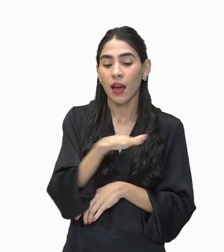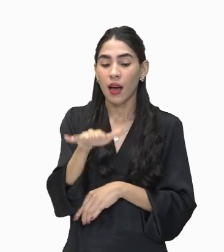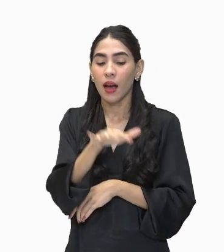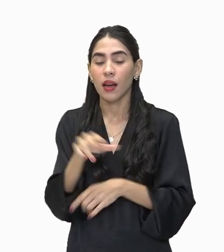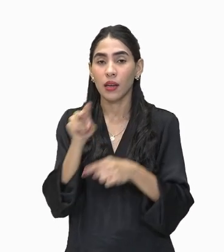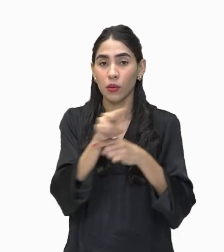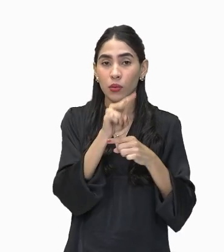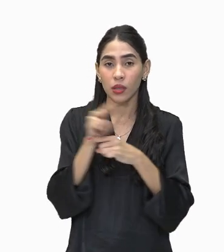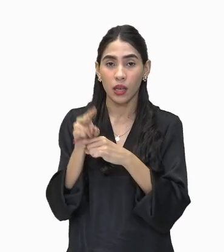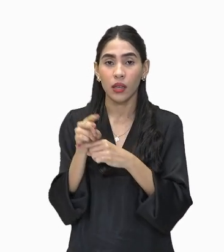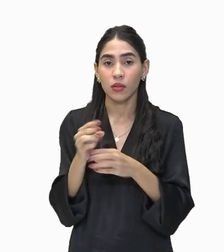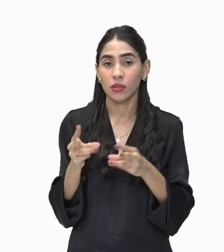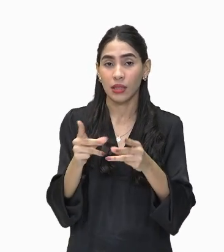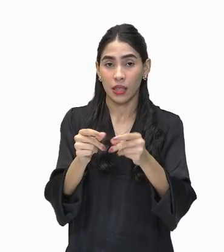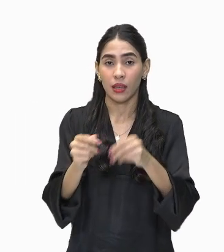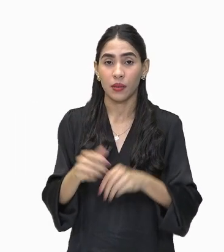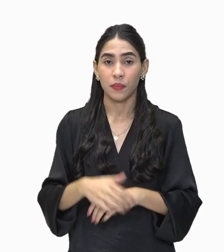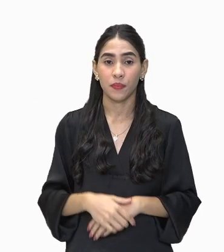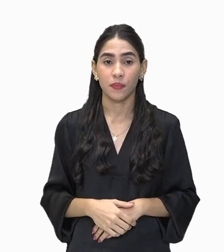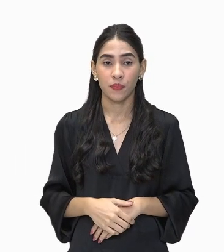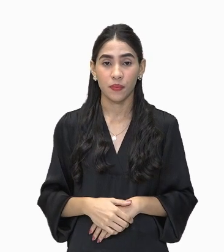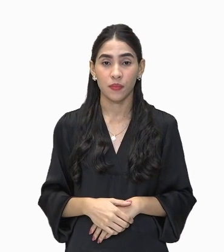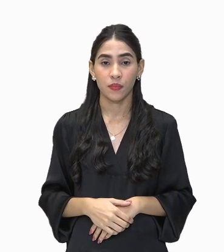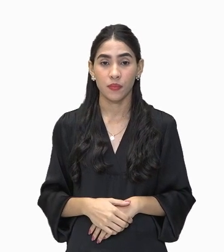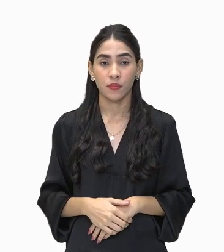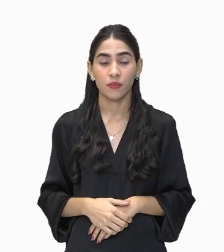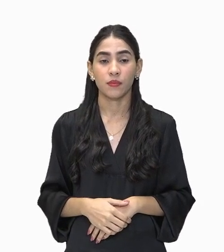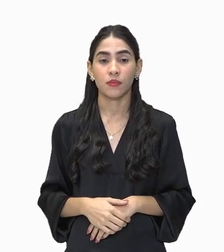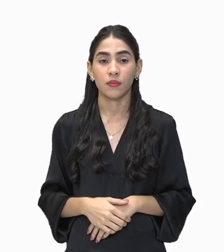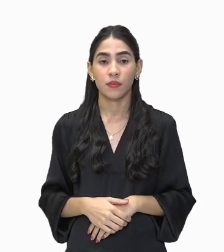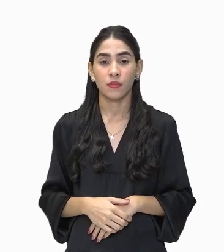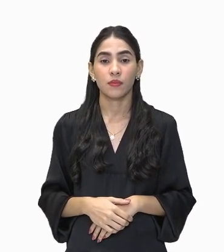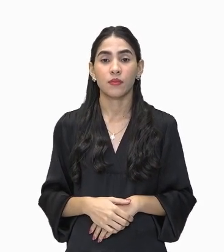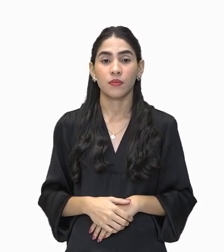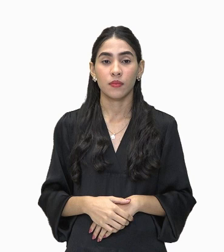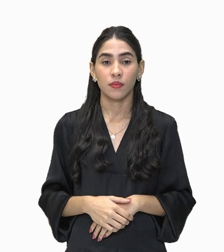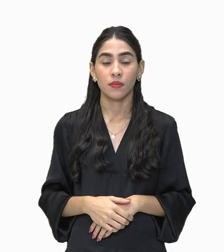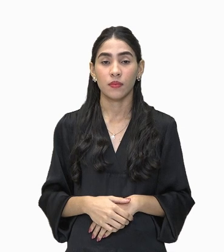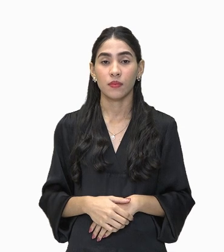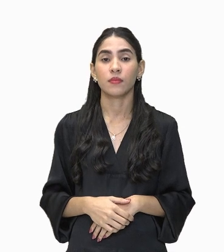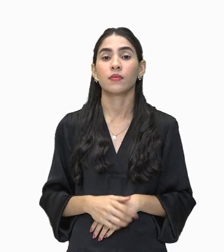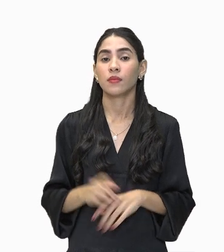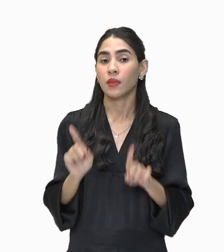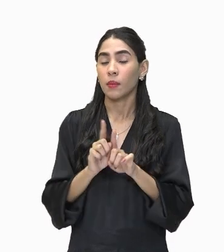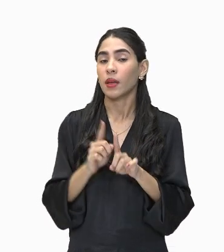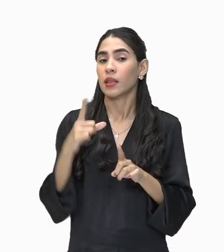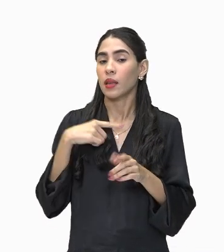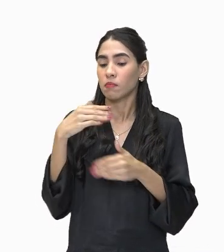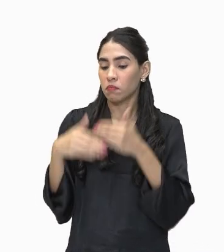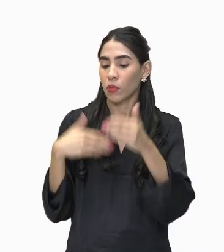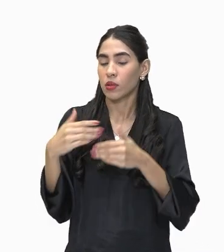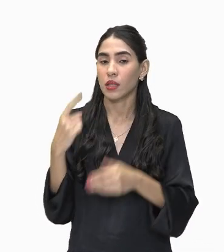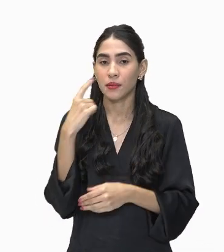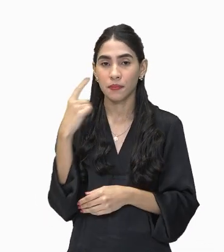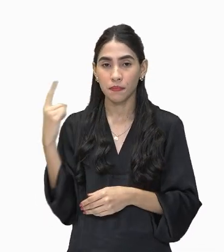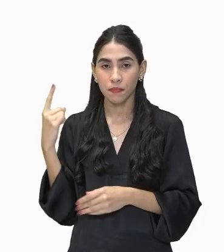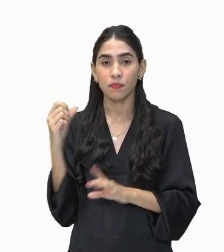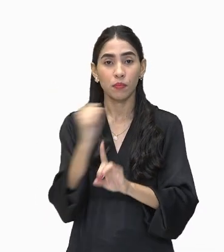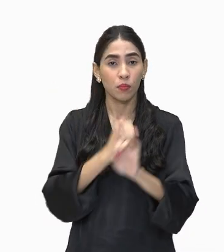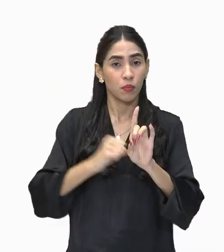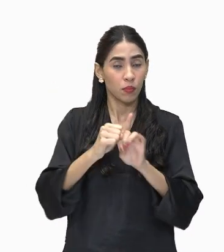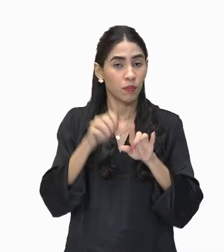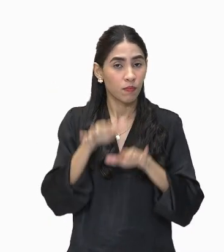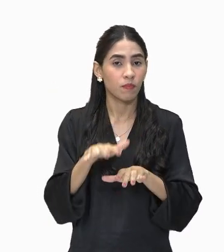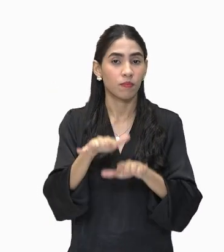de demarcação das suas terras, certo? Muito bem. E há um processo de criminalização dos movimentos sociais hoje.